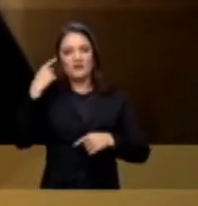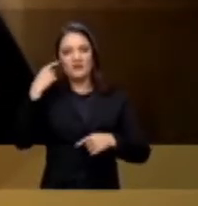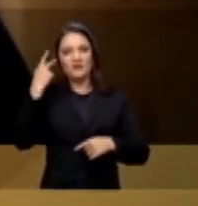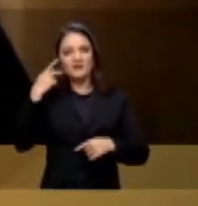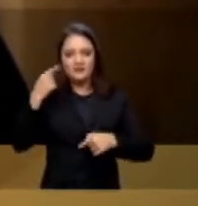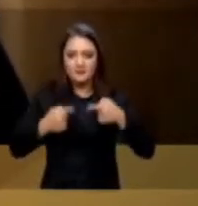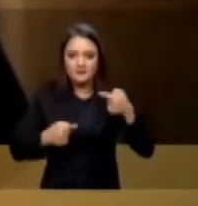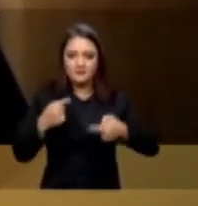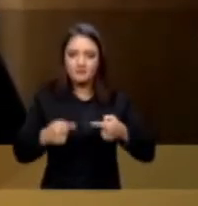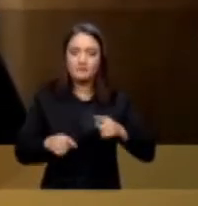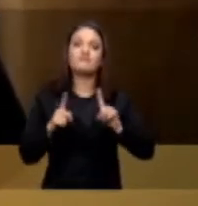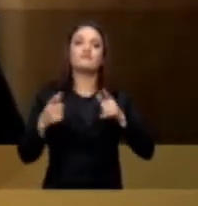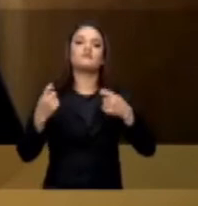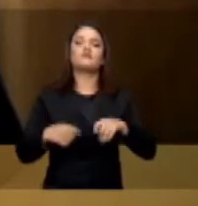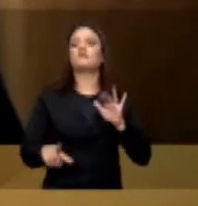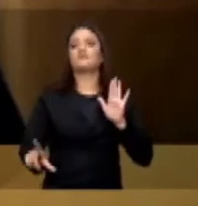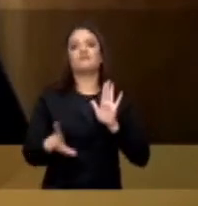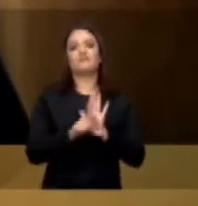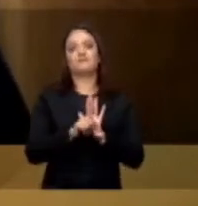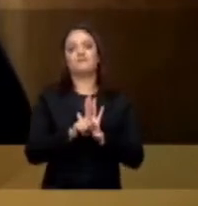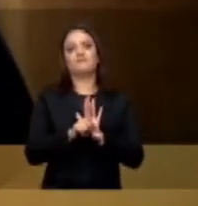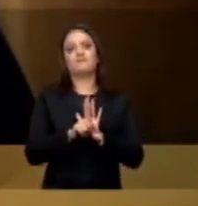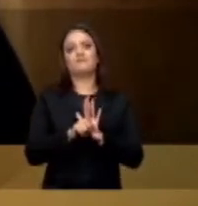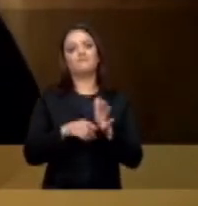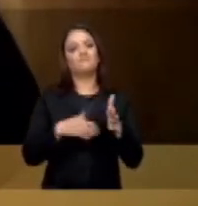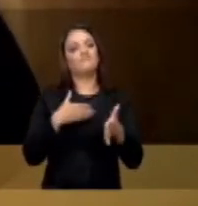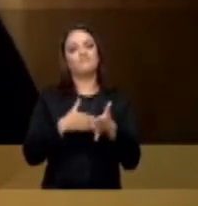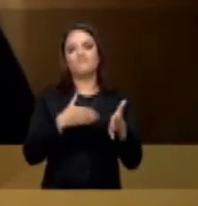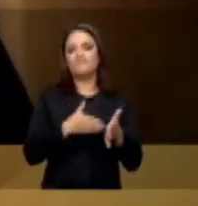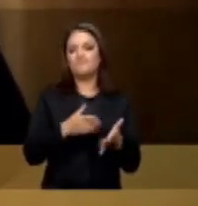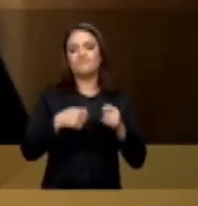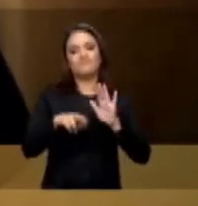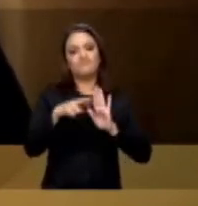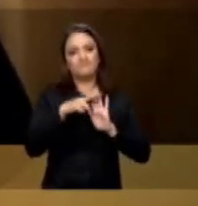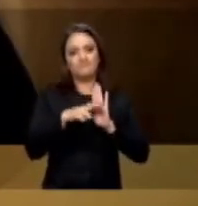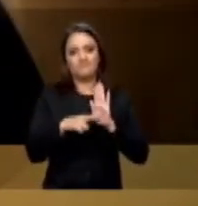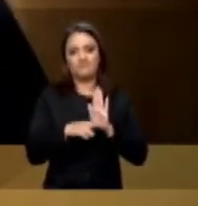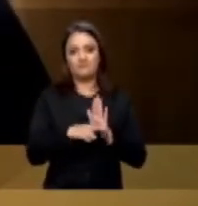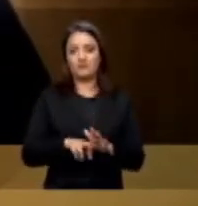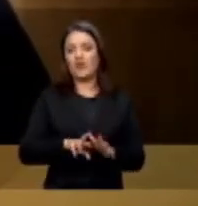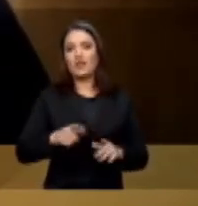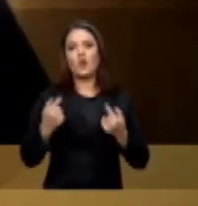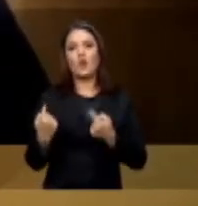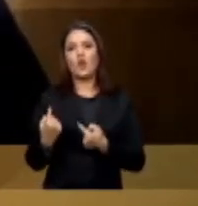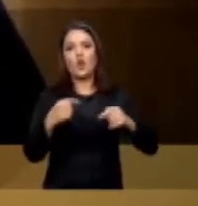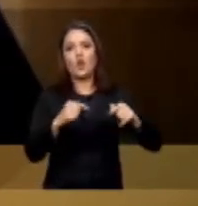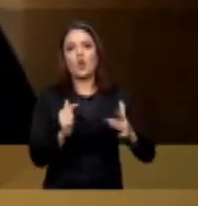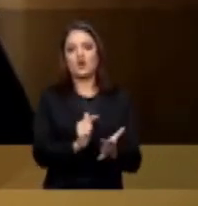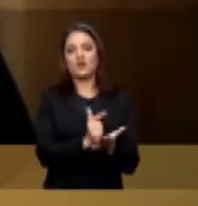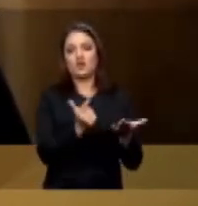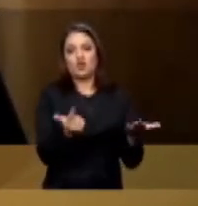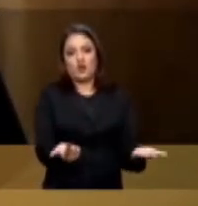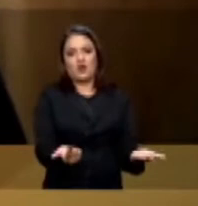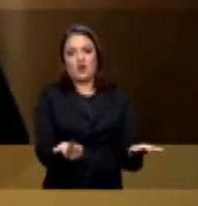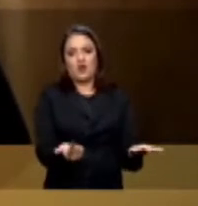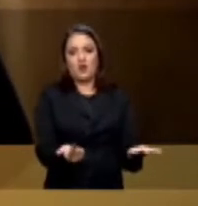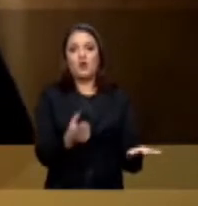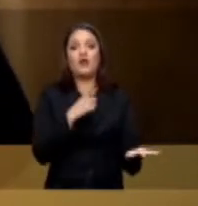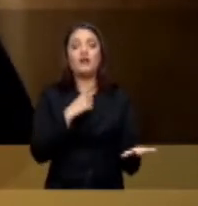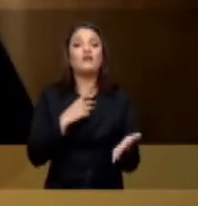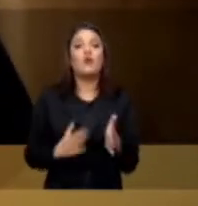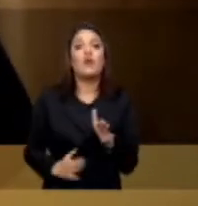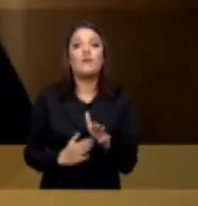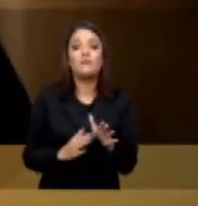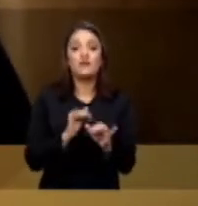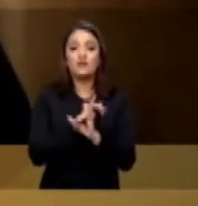sim, balizas legislativas. E não é discriminatório contra os jornais ter uma restrição de